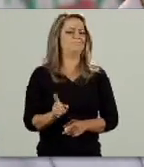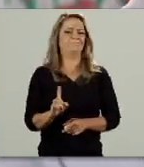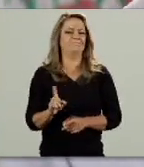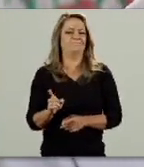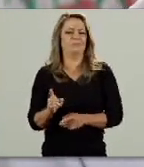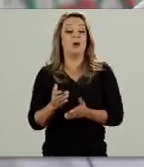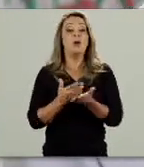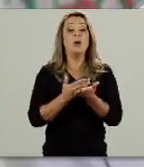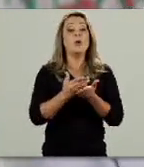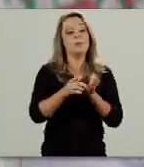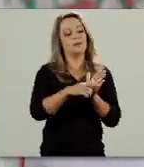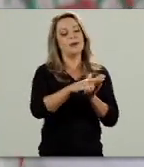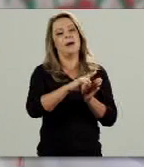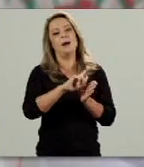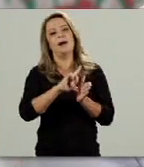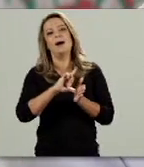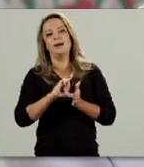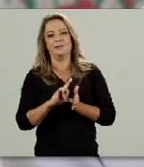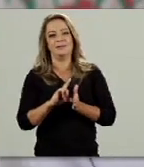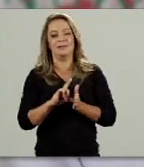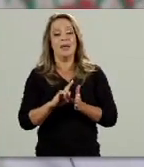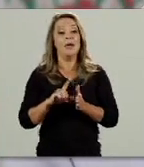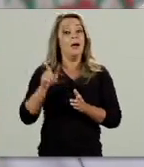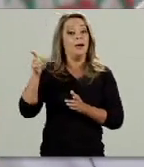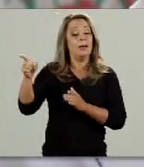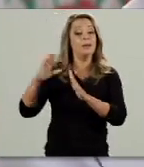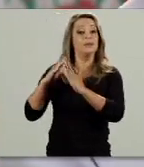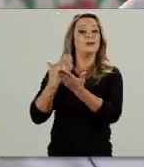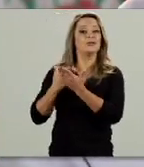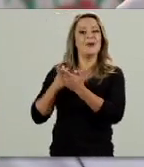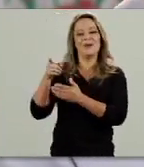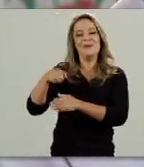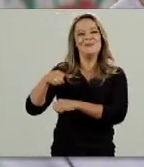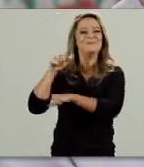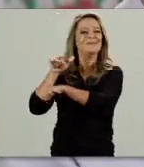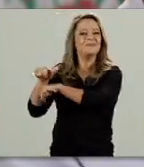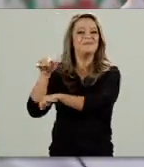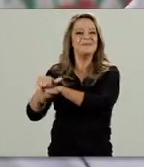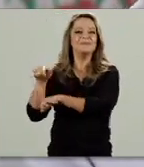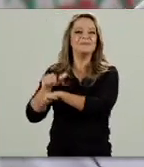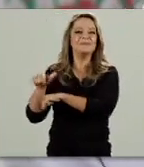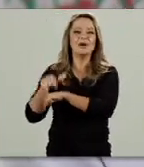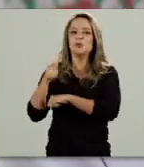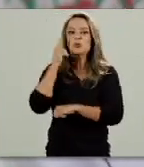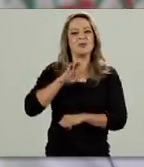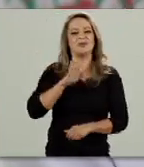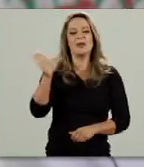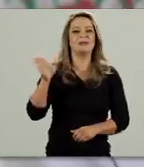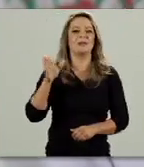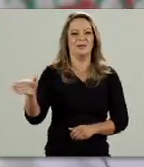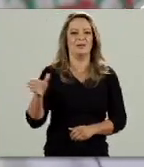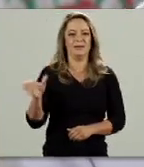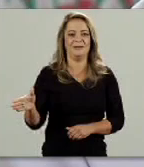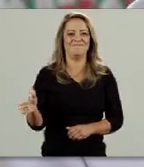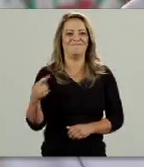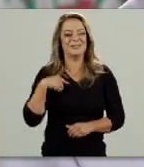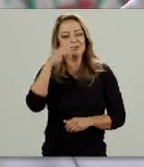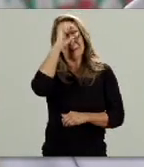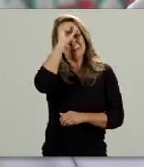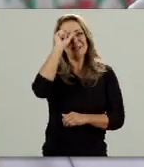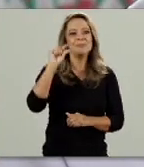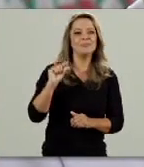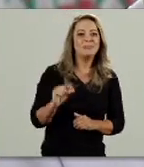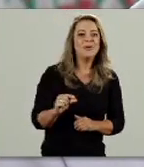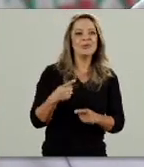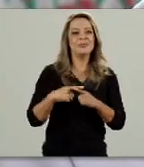hospitalizada, começa muito antes e ela acaba faltando muito no ensino regular. Ela começa a tendo